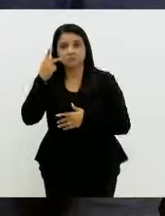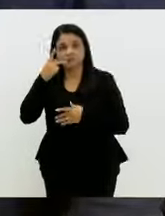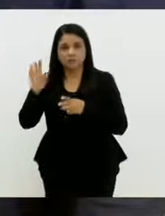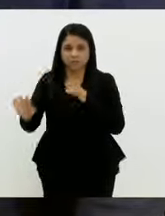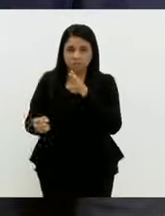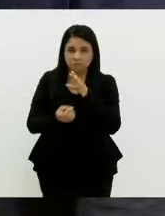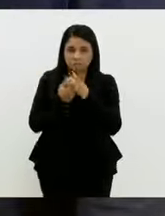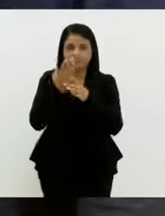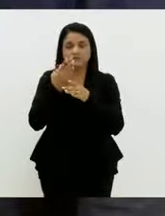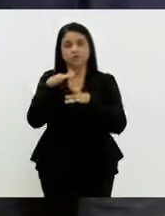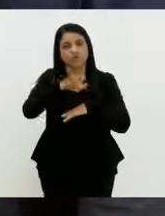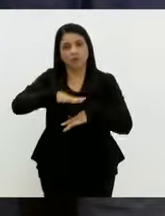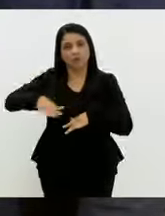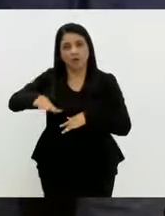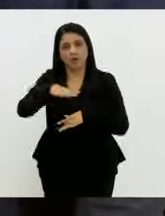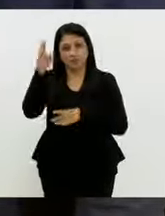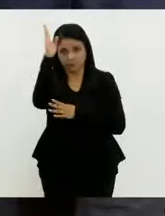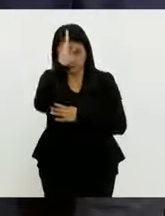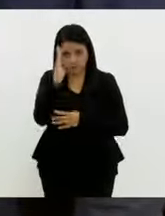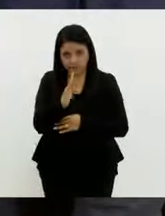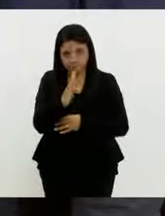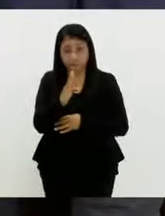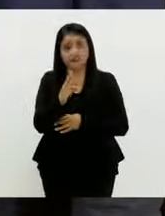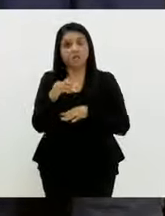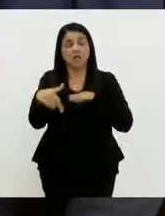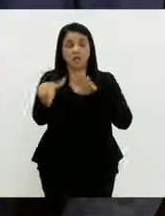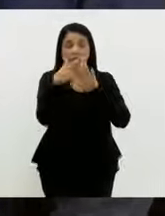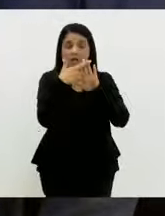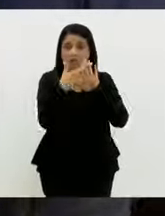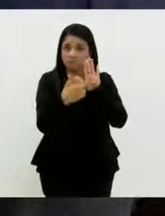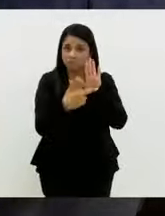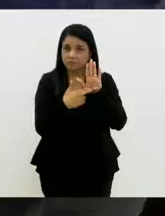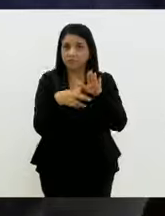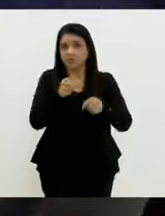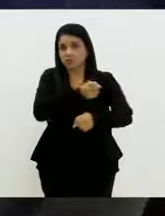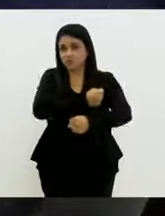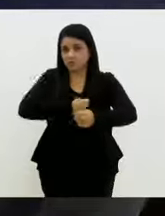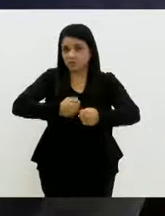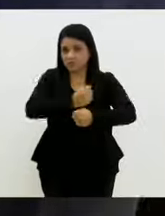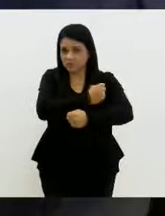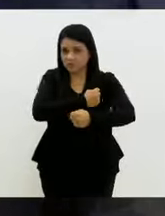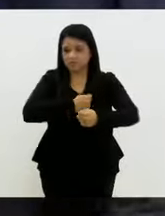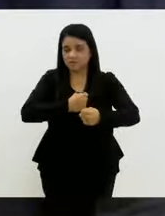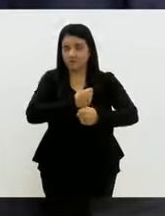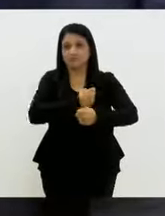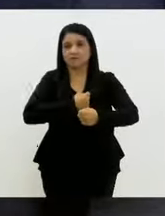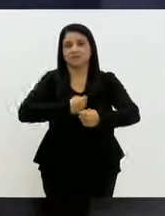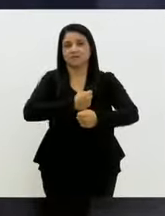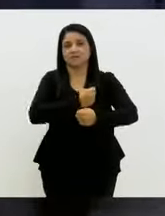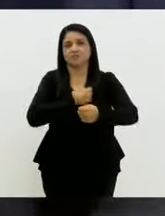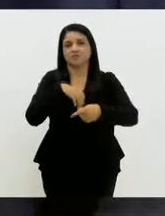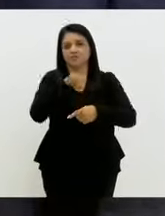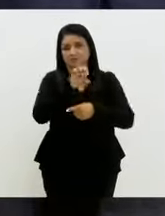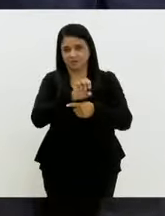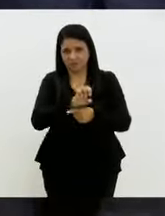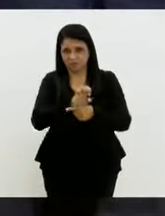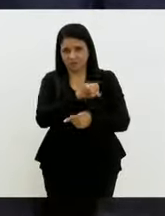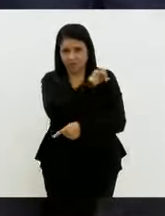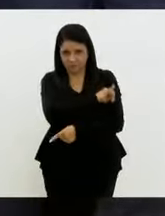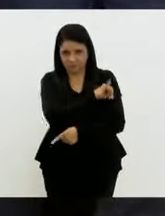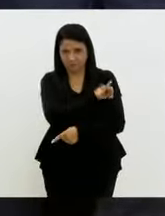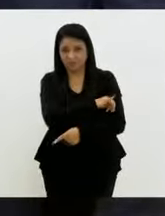âmbito nacional, é importante que a gente regulamente as cozinhas solidárias no âmbito estadual. Então, por isso, senhor